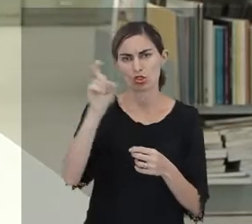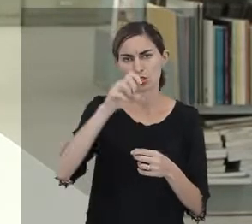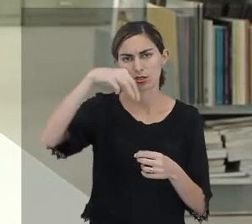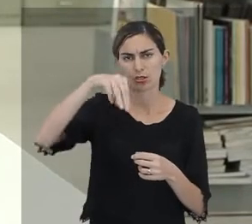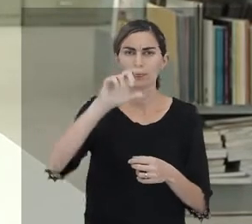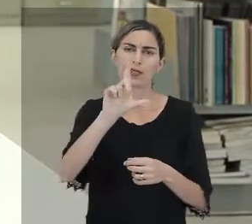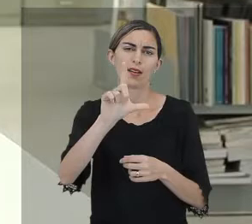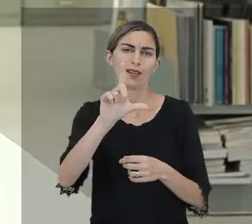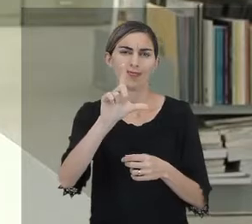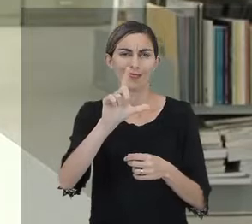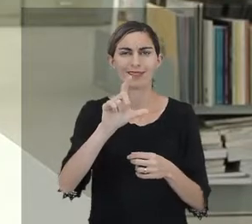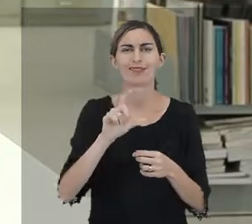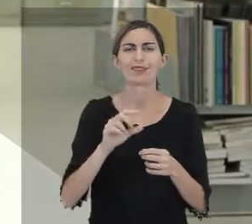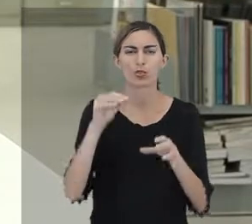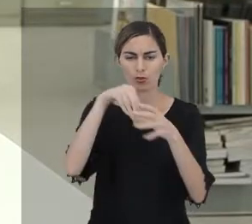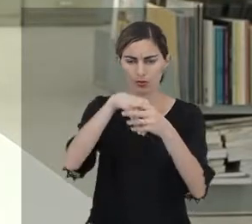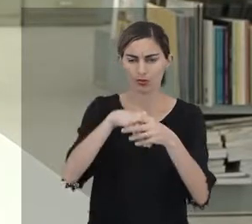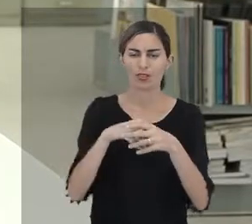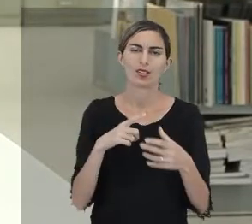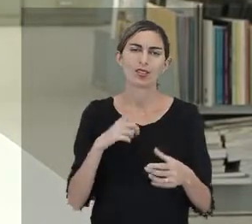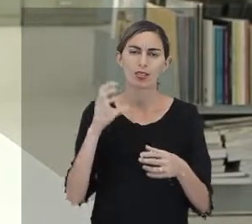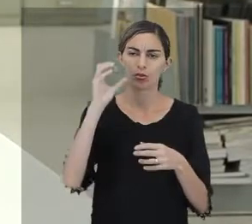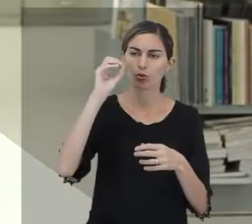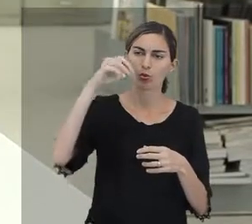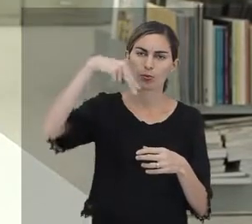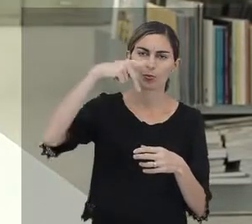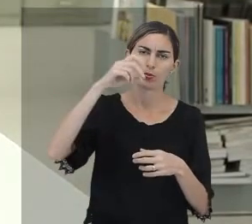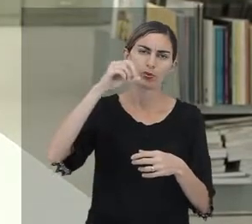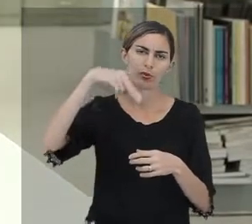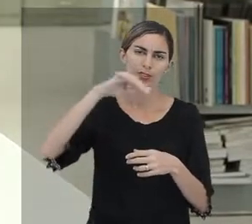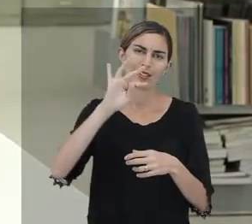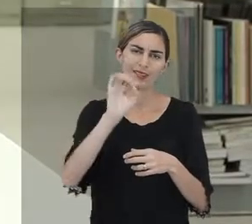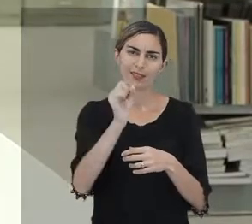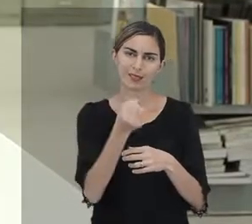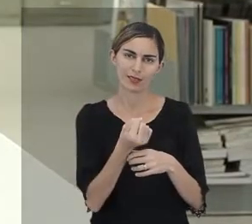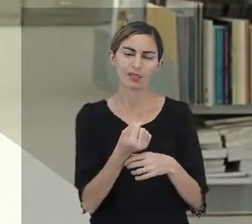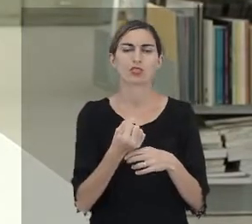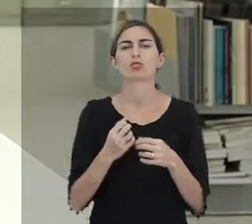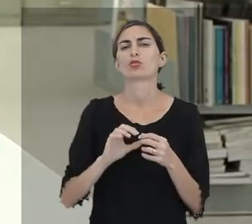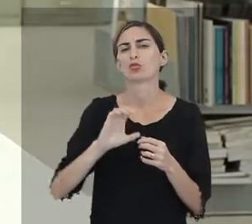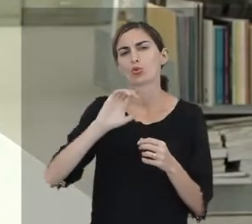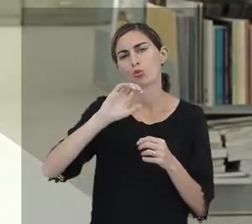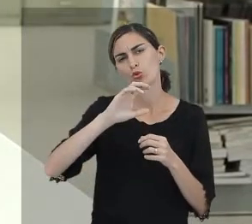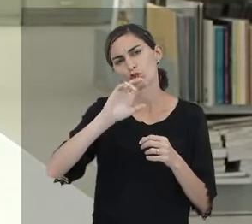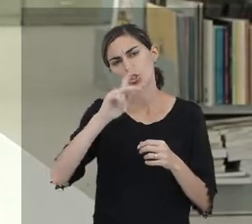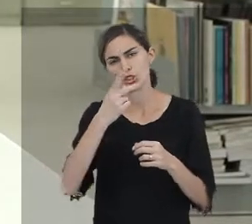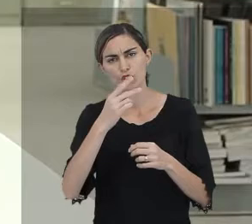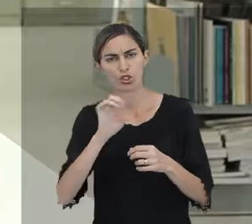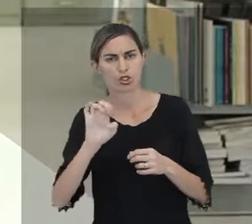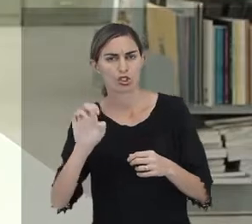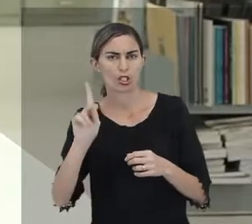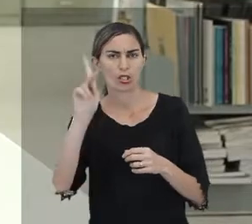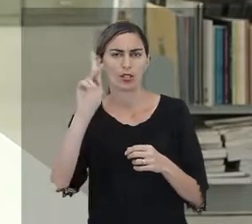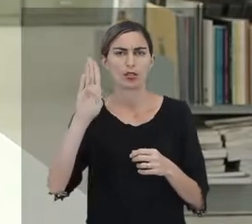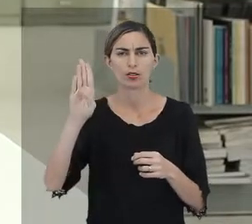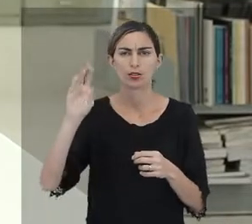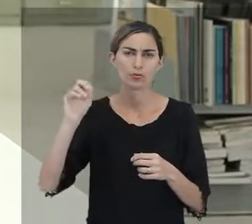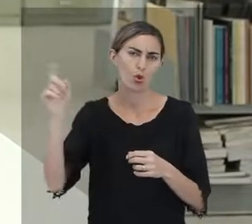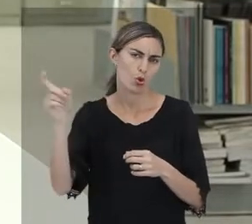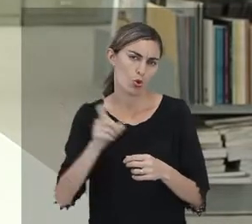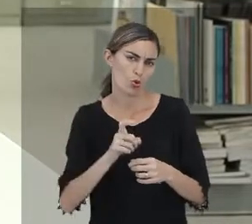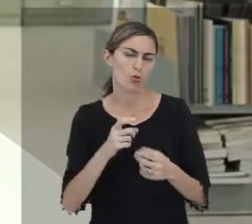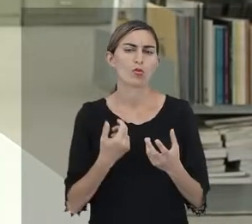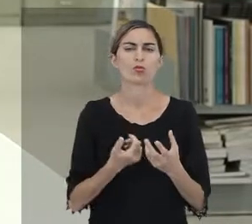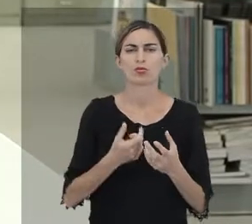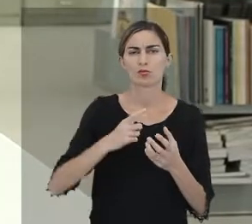coloca os seus componentes, certo? No caso, o Radio Group, ou Checkbox, ou Text View, ou